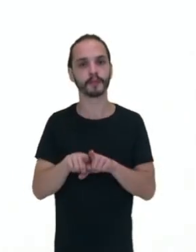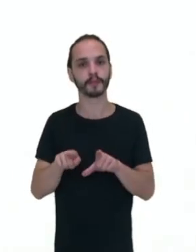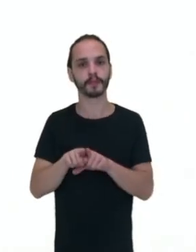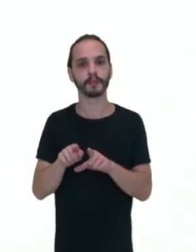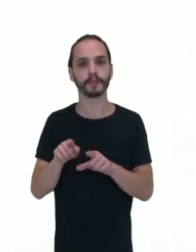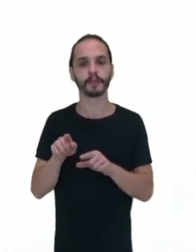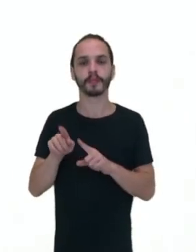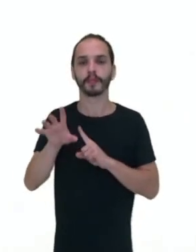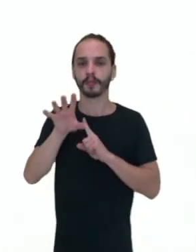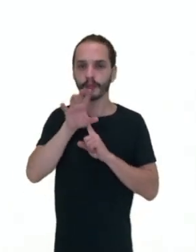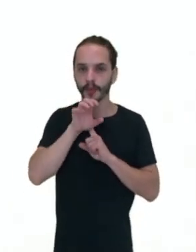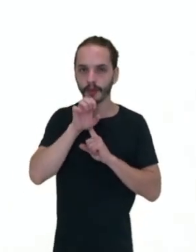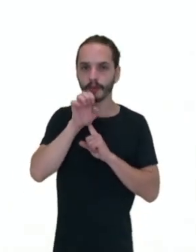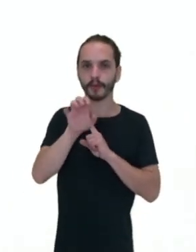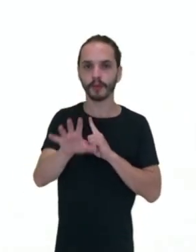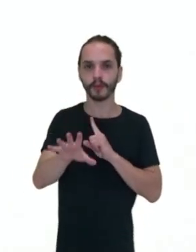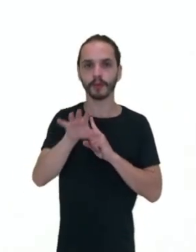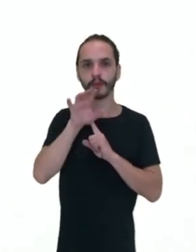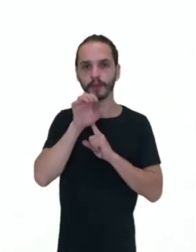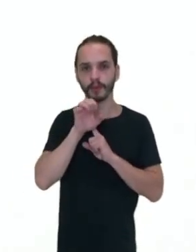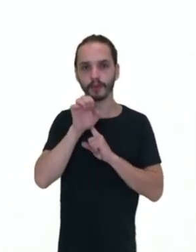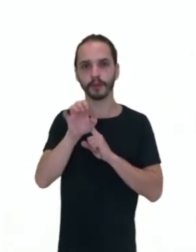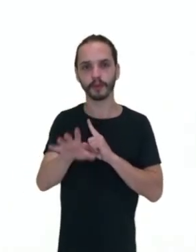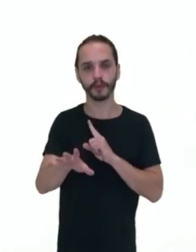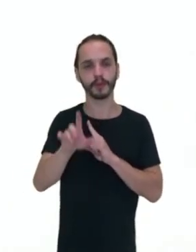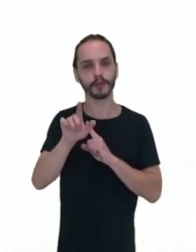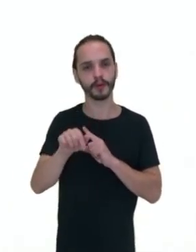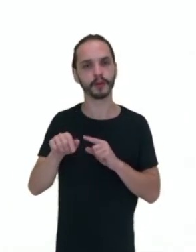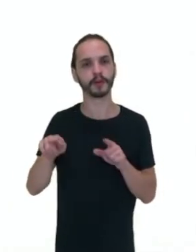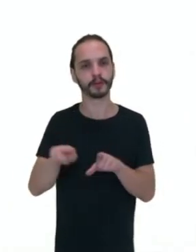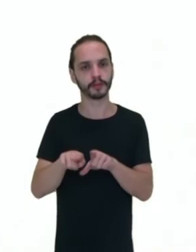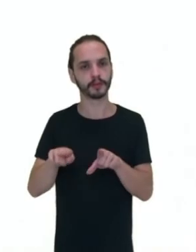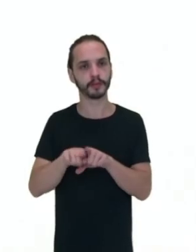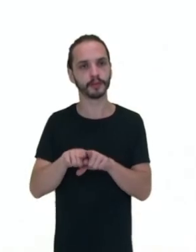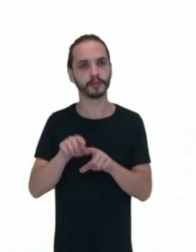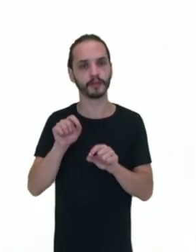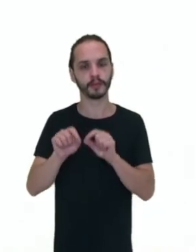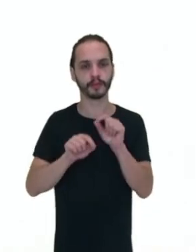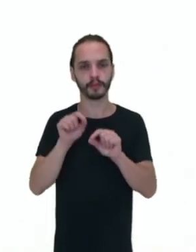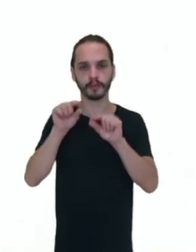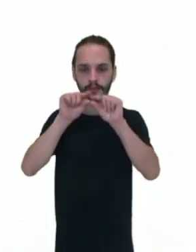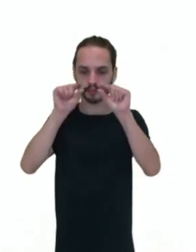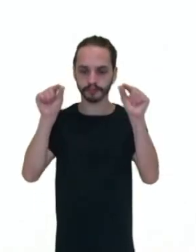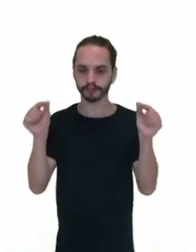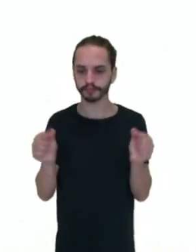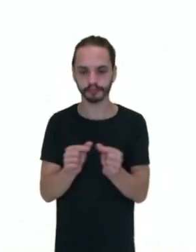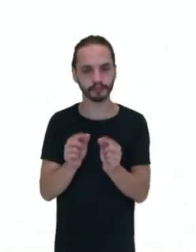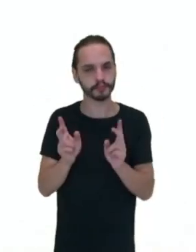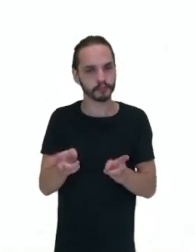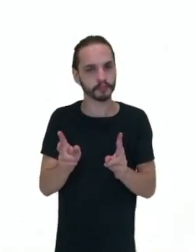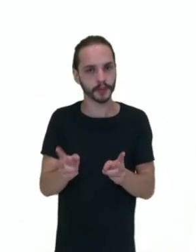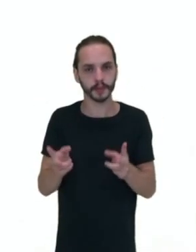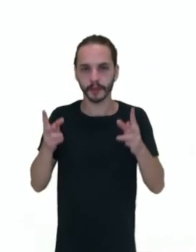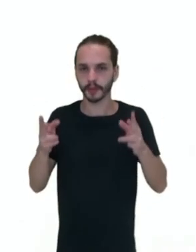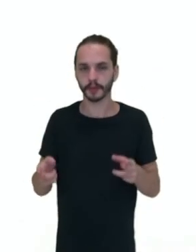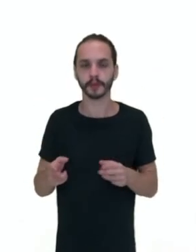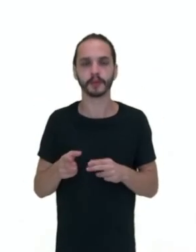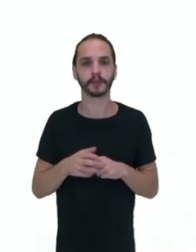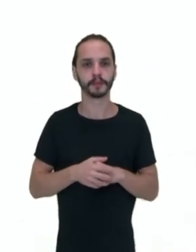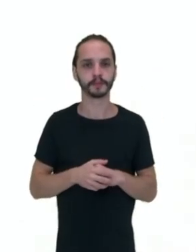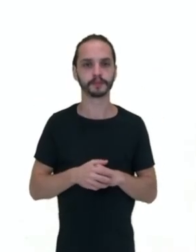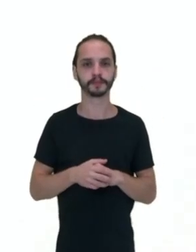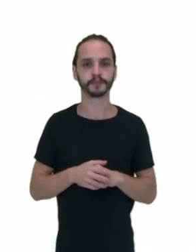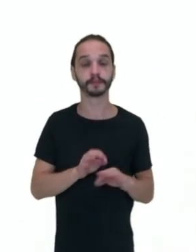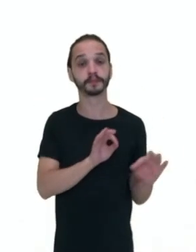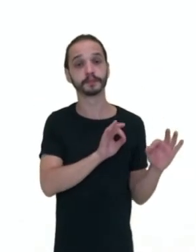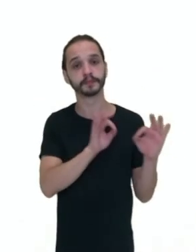elas ocorrem também através da difusão pela membrana plasmática das células destes